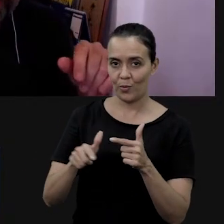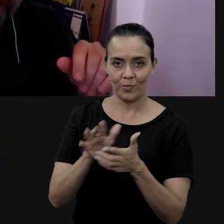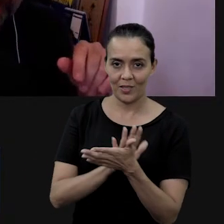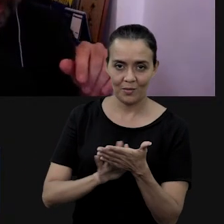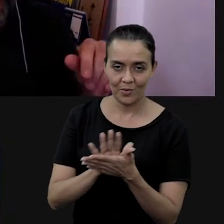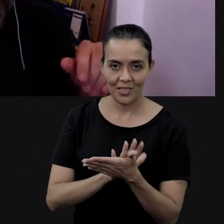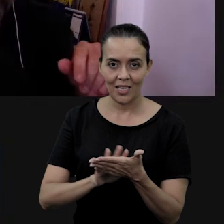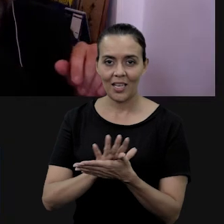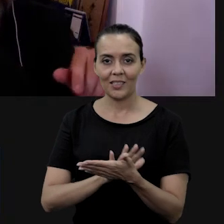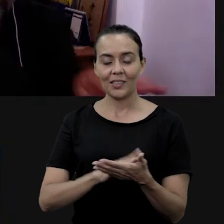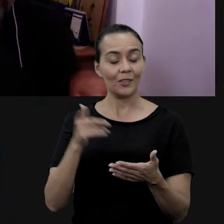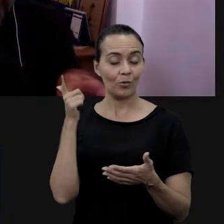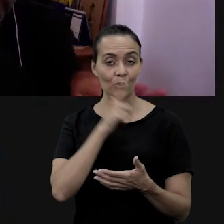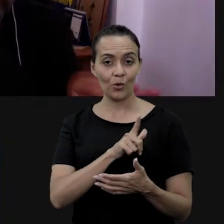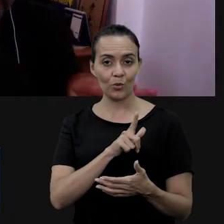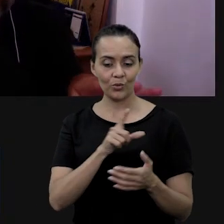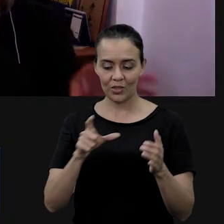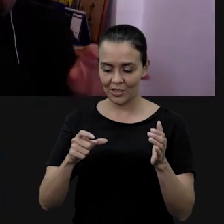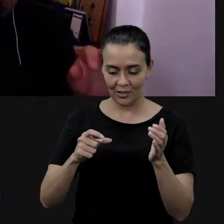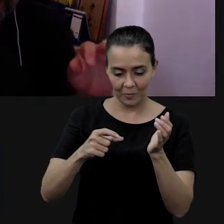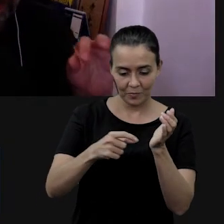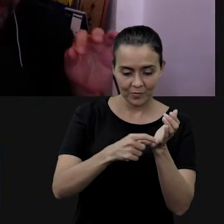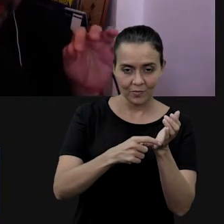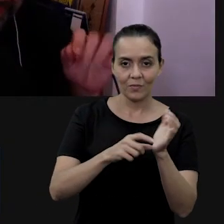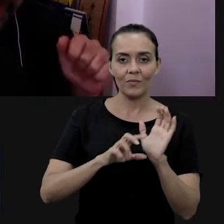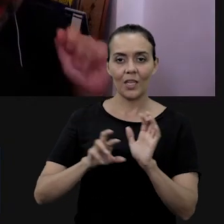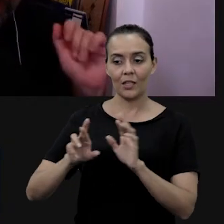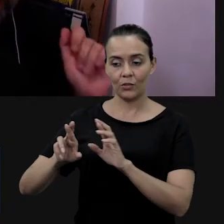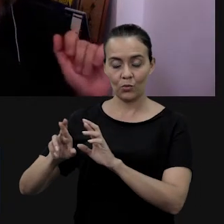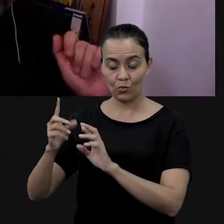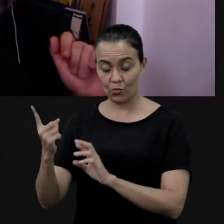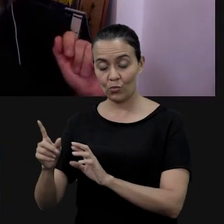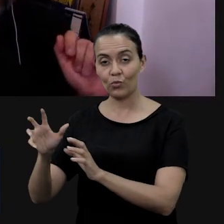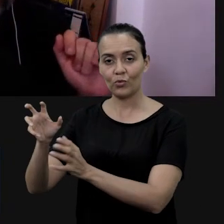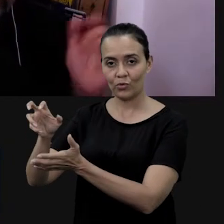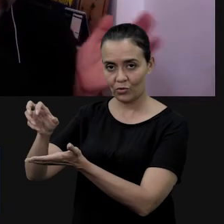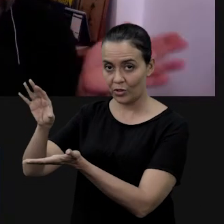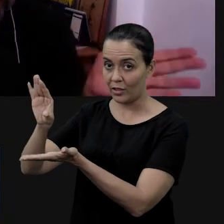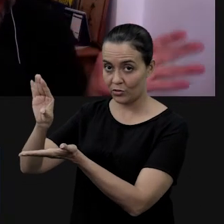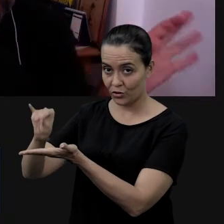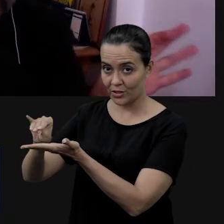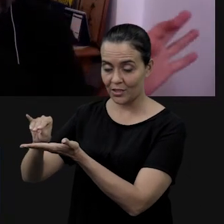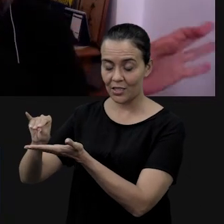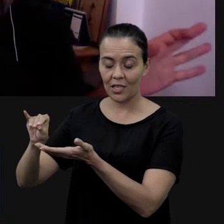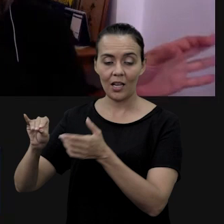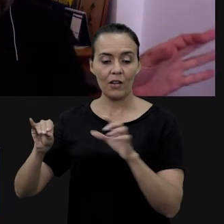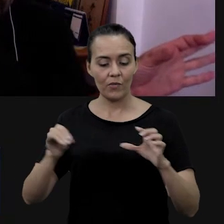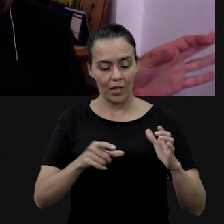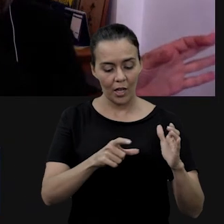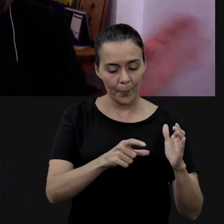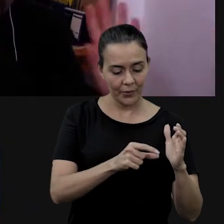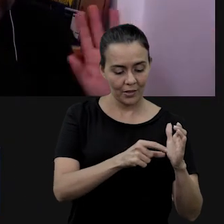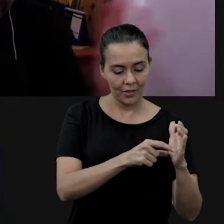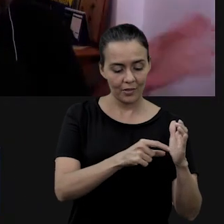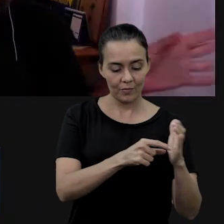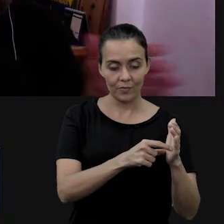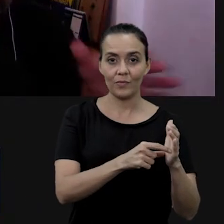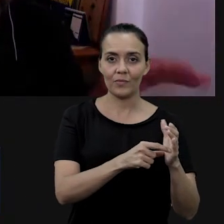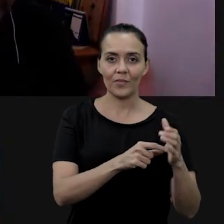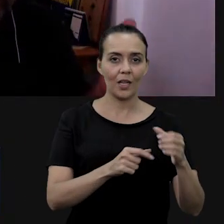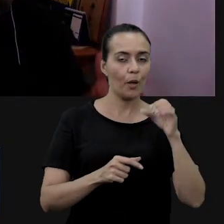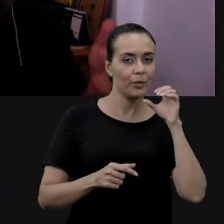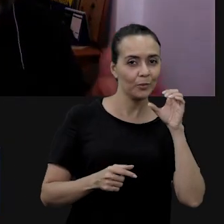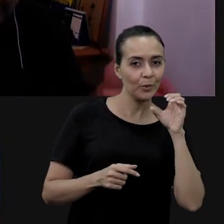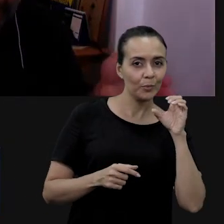comprometia o lapela do outro canal. Então, eu podia deixar o Phantom desligado, porque a pilha alimentava o microfone, então ele já